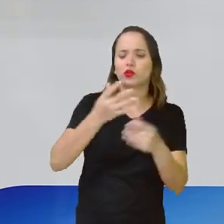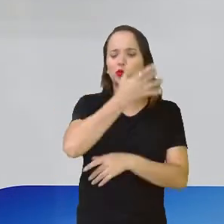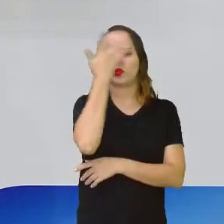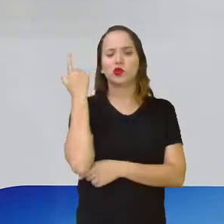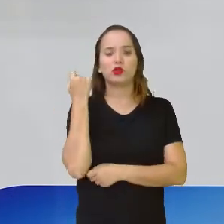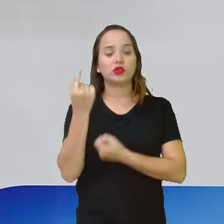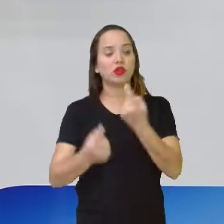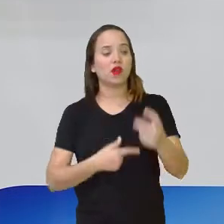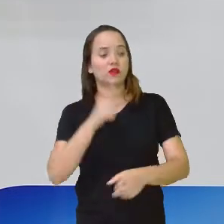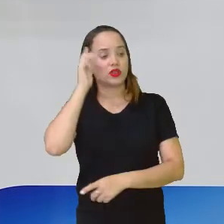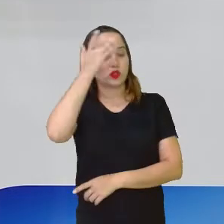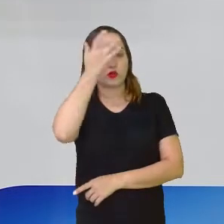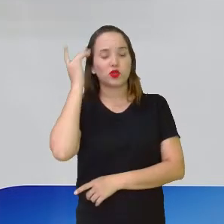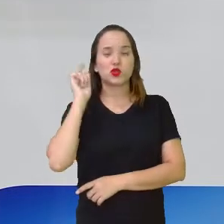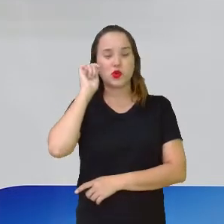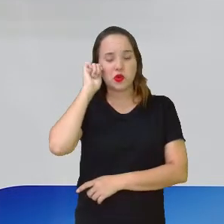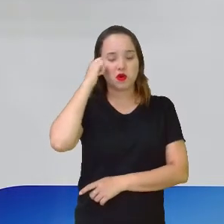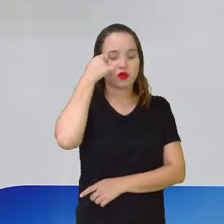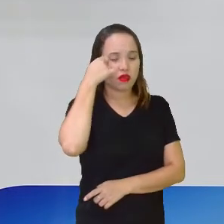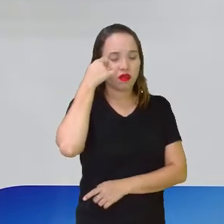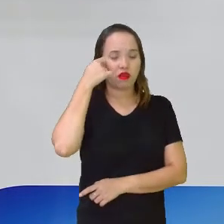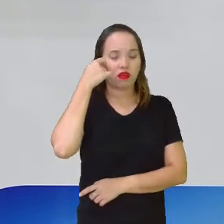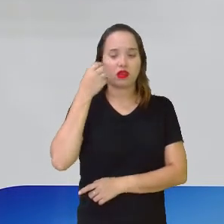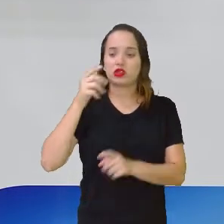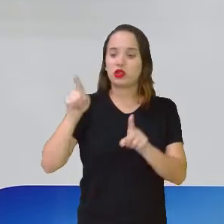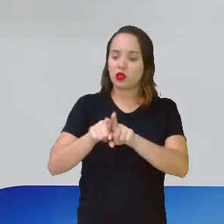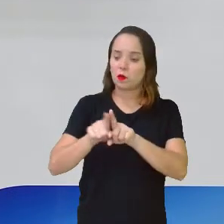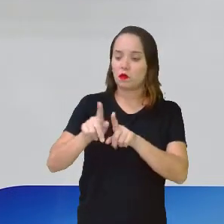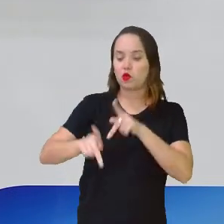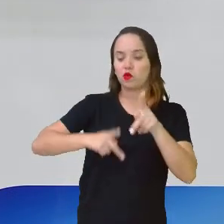pessoas negras, as pessoas indígenas, mal são lembradas em